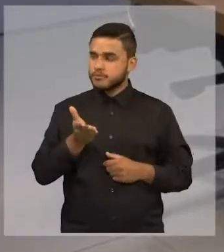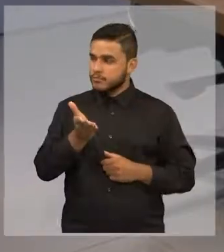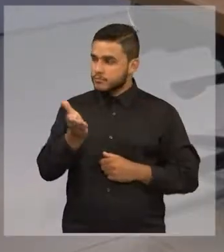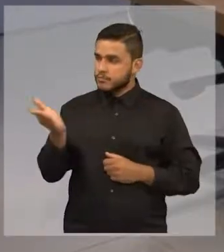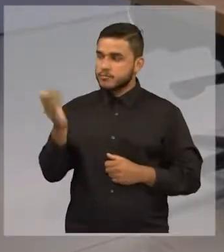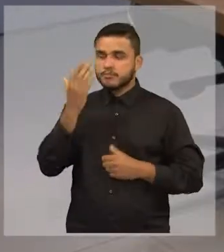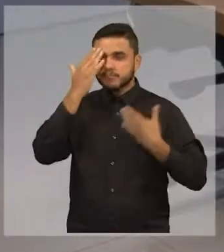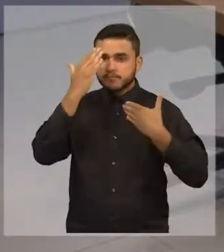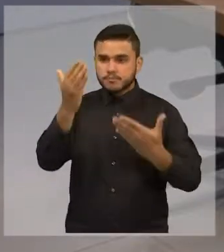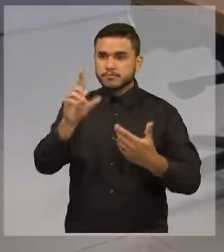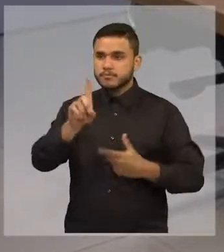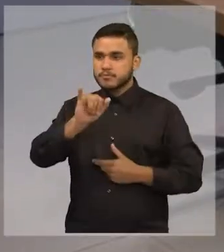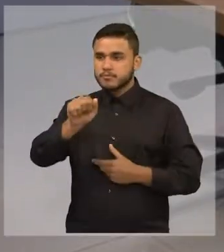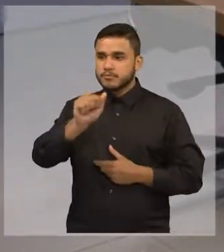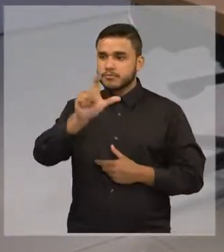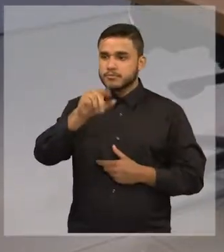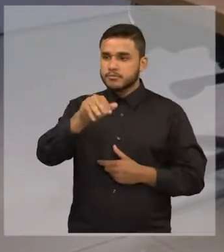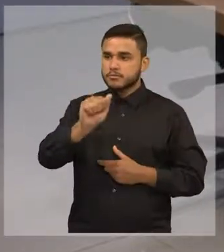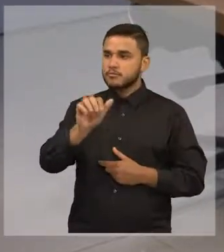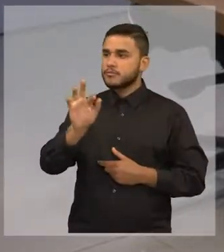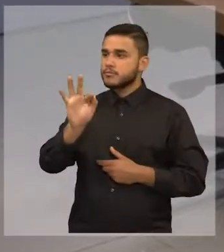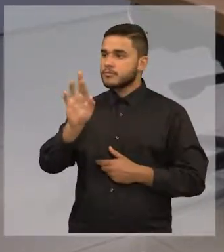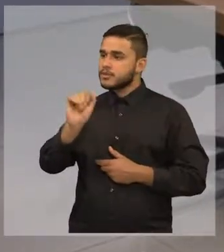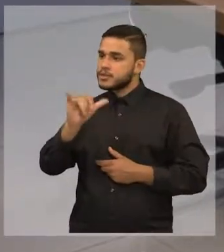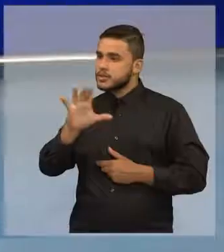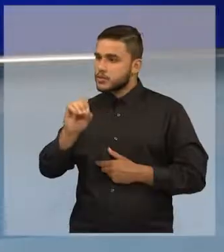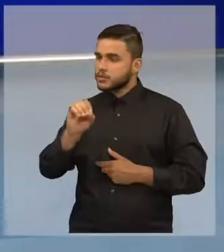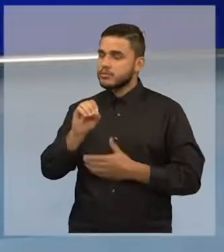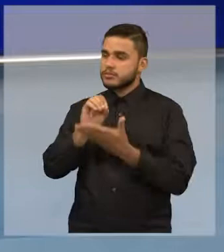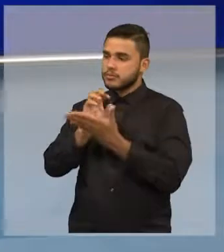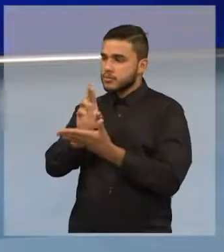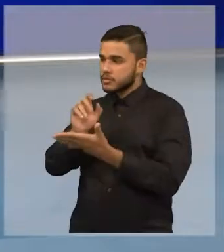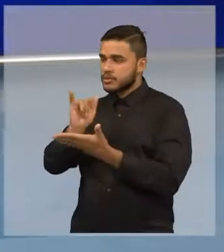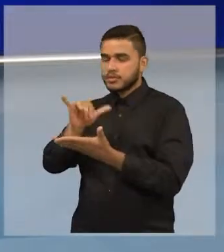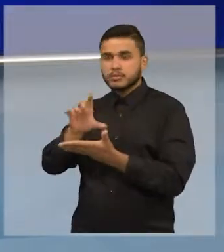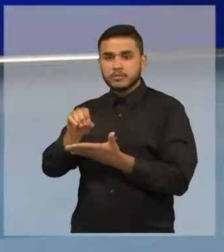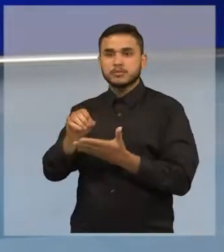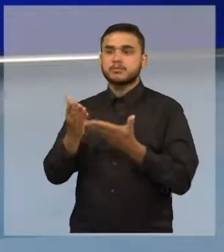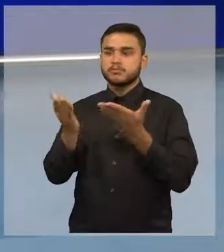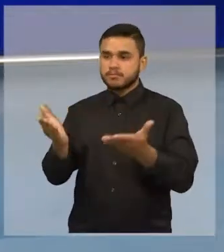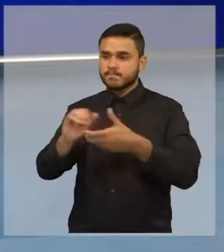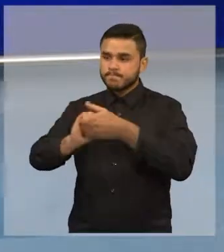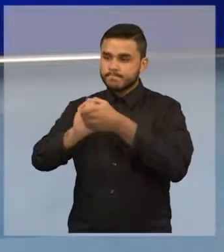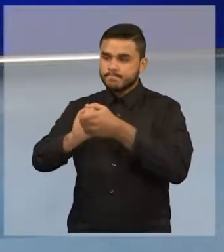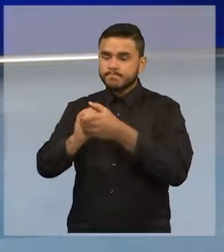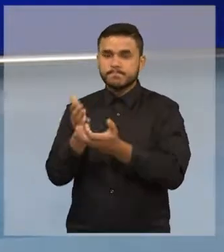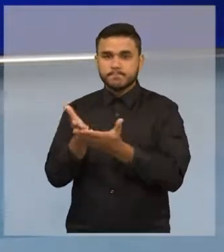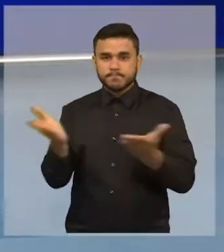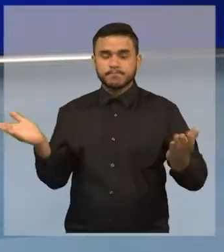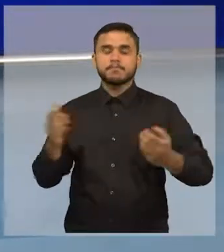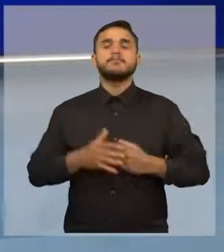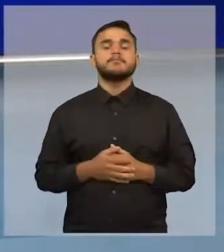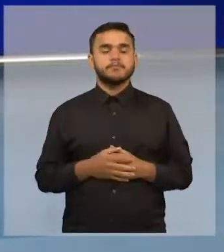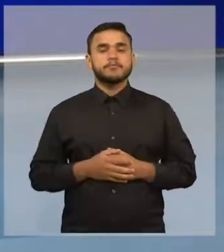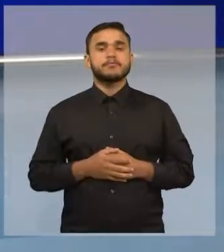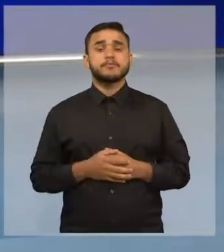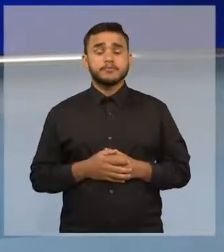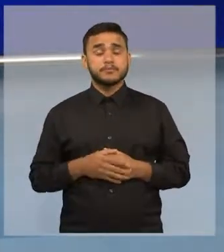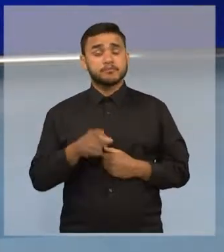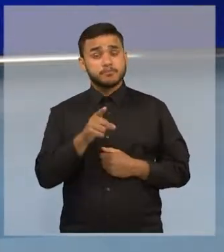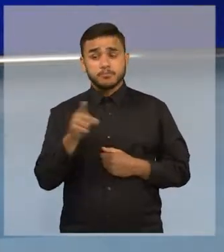os professores Djalma Pinto, Francisco Moreira e Reginaldo Vasconcelos. Você, assinante, nós vamos iniciar esse primeiro